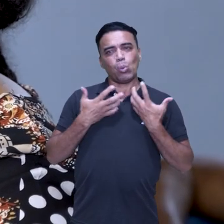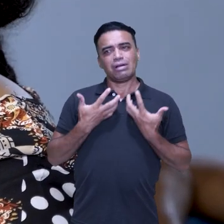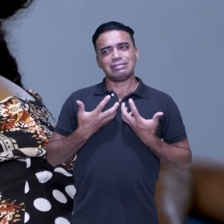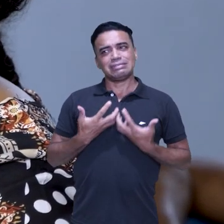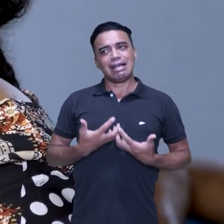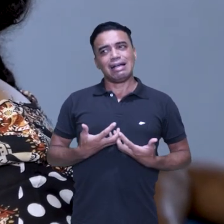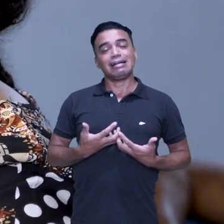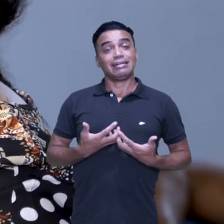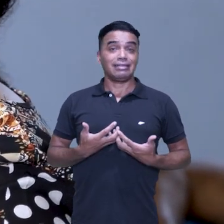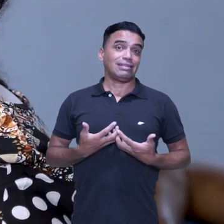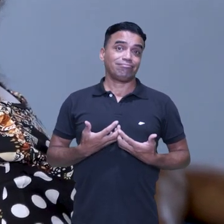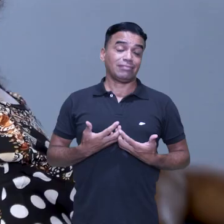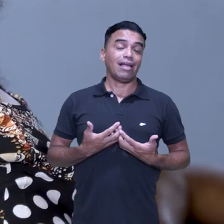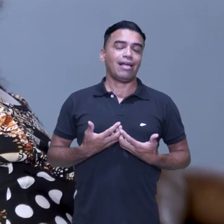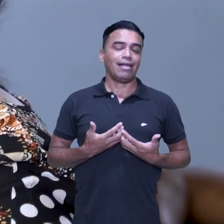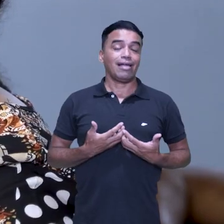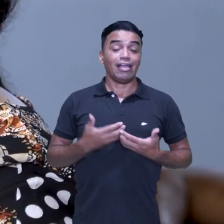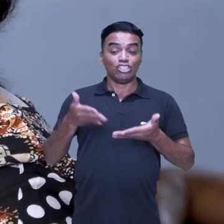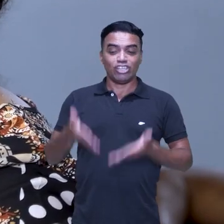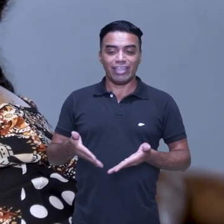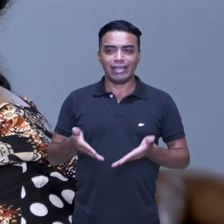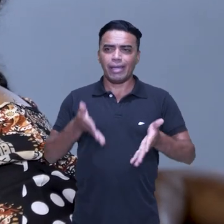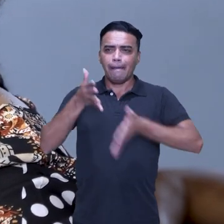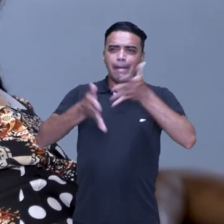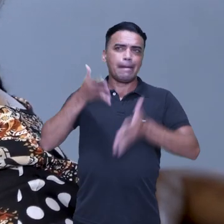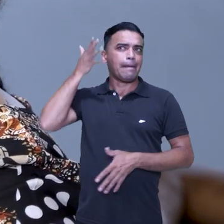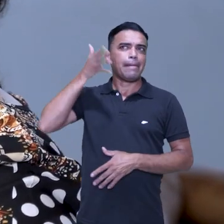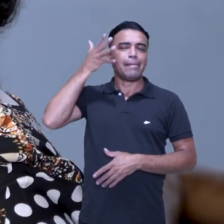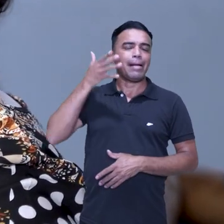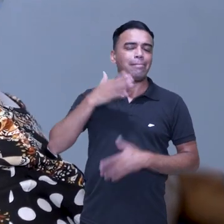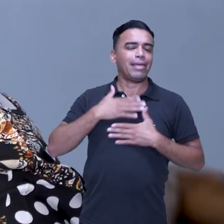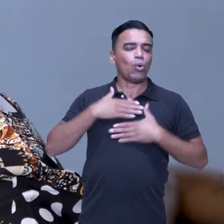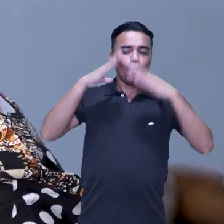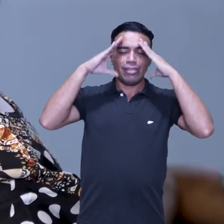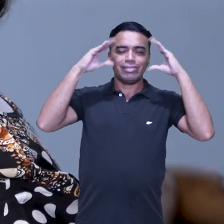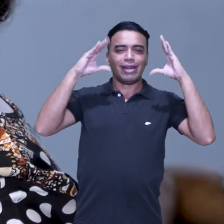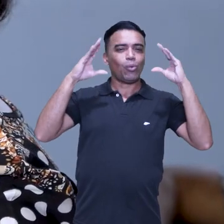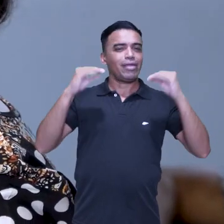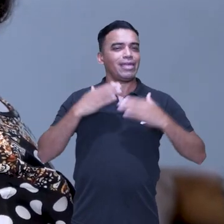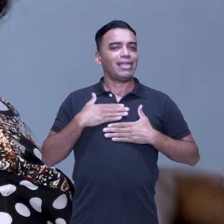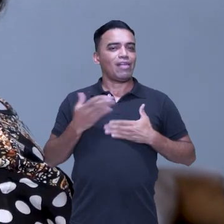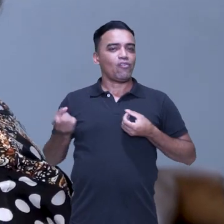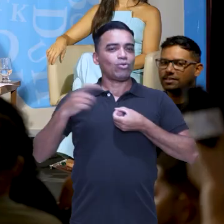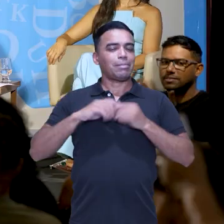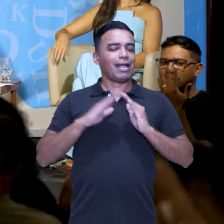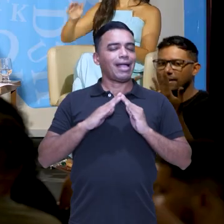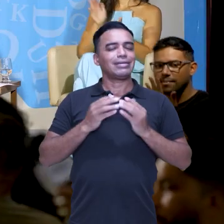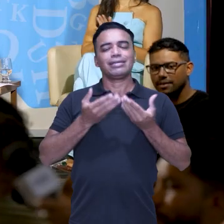cansada e estou saindo daqui descansada. Minha cabeça está tranquila. Gostei muito mesmo.